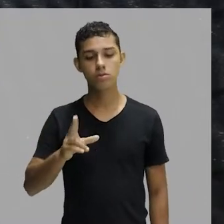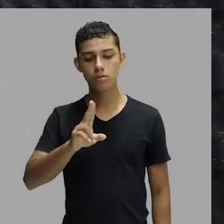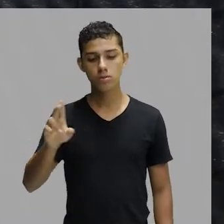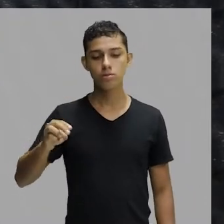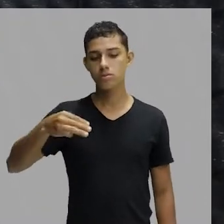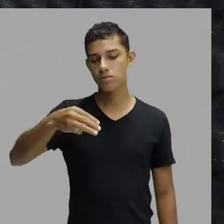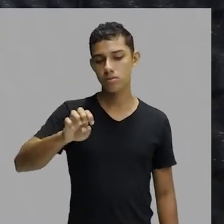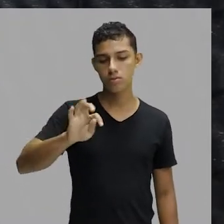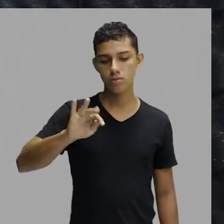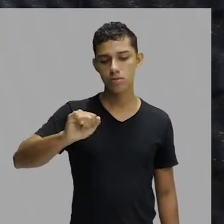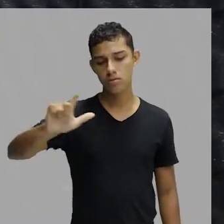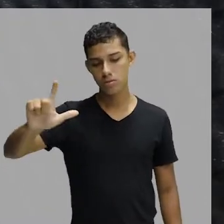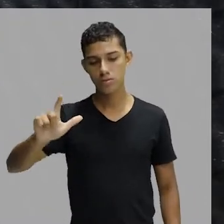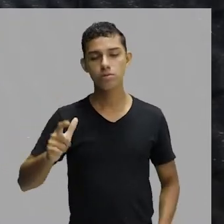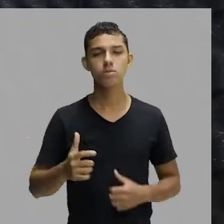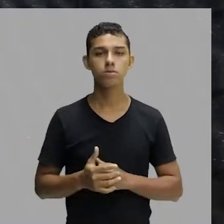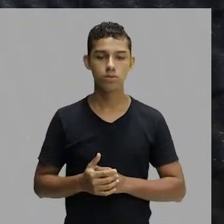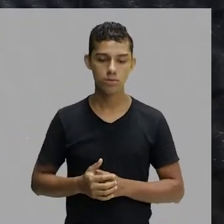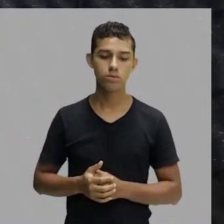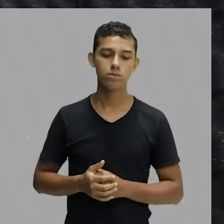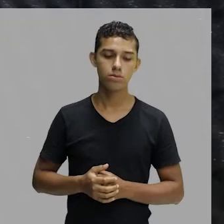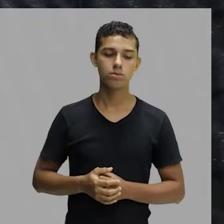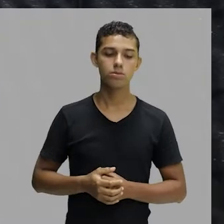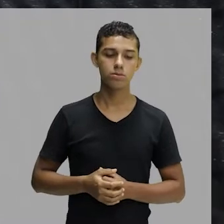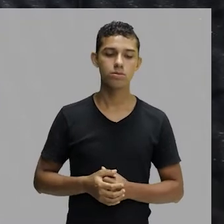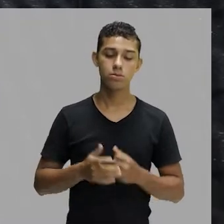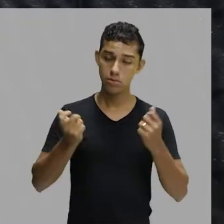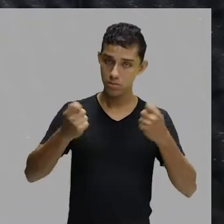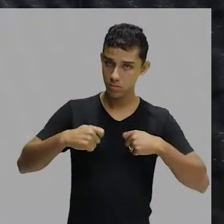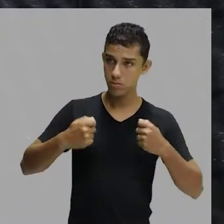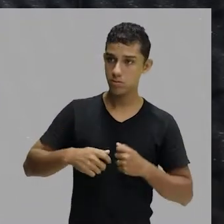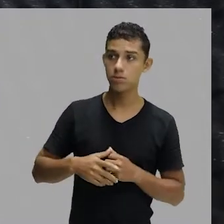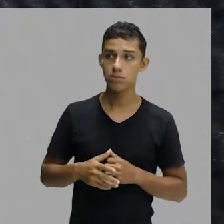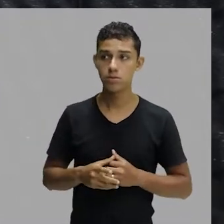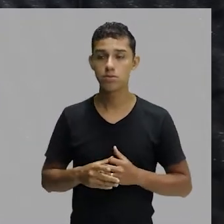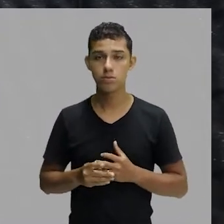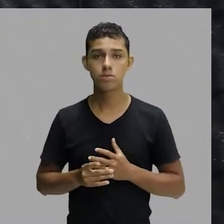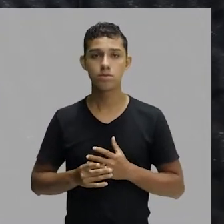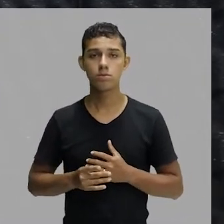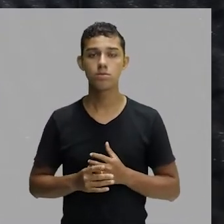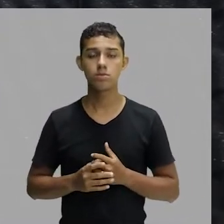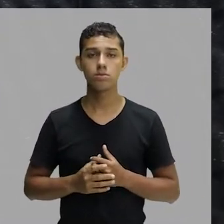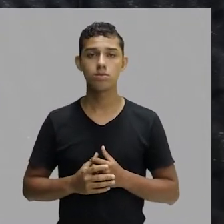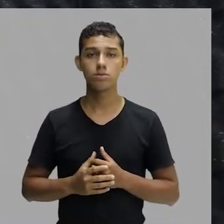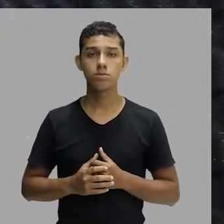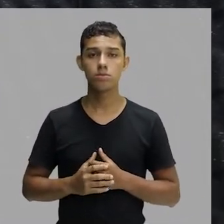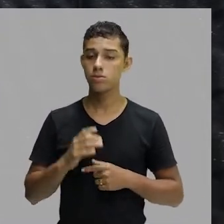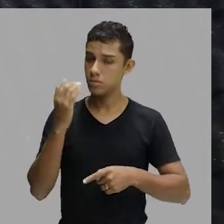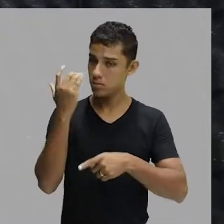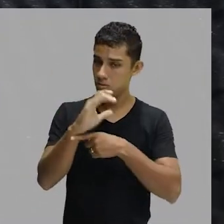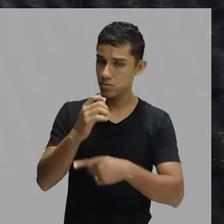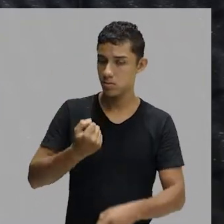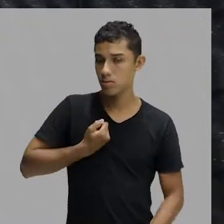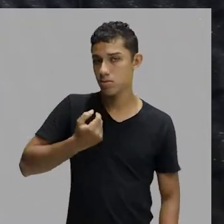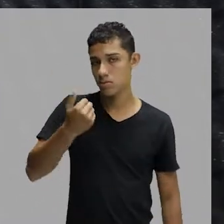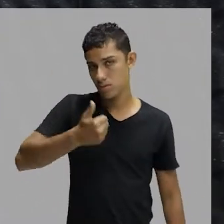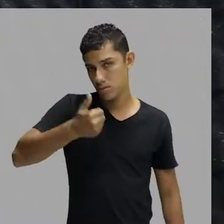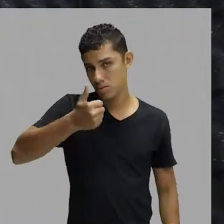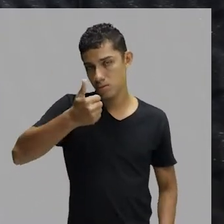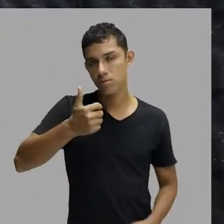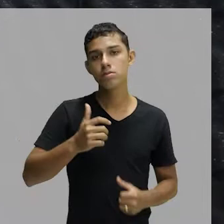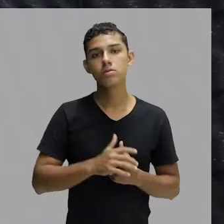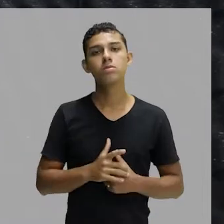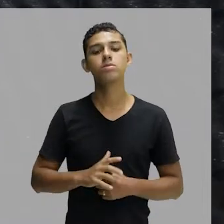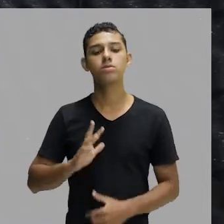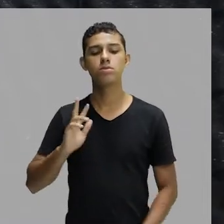grupo metil, certo? Então, eu preciso indicar o carbono 1, que é o carbono que tem